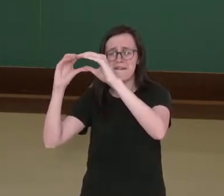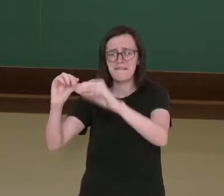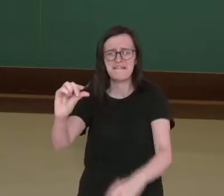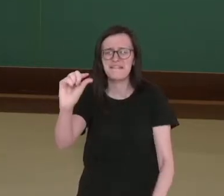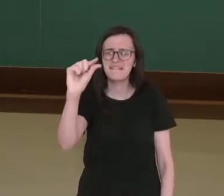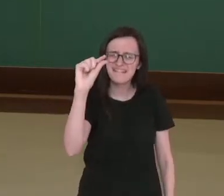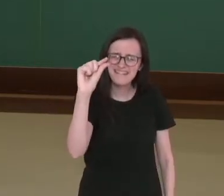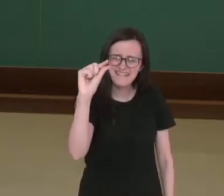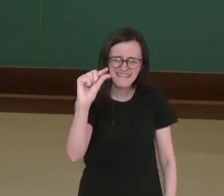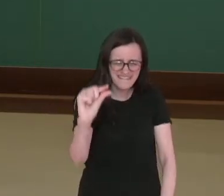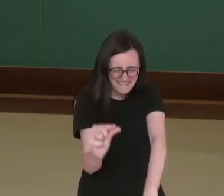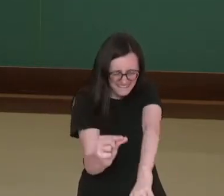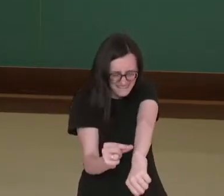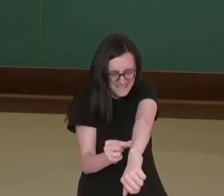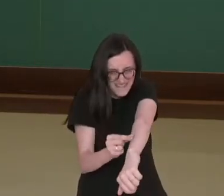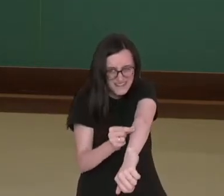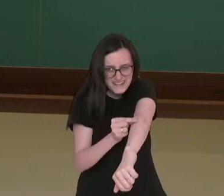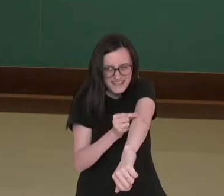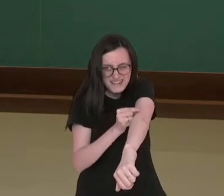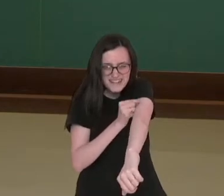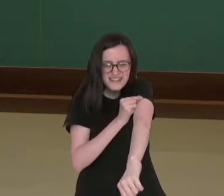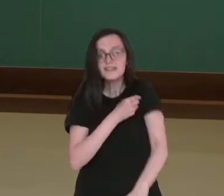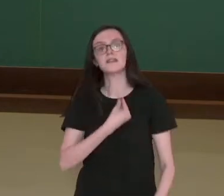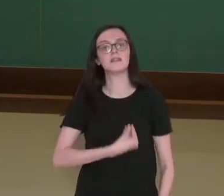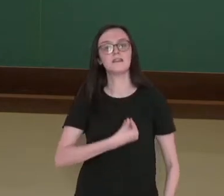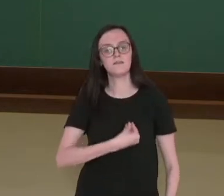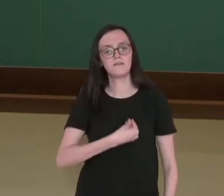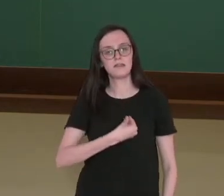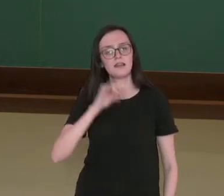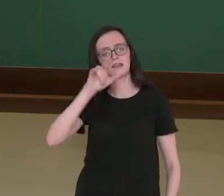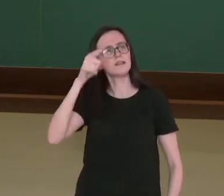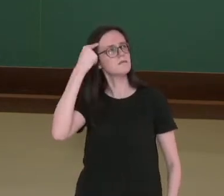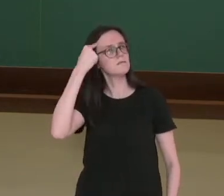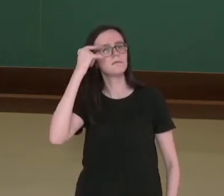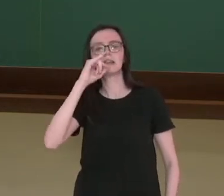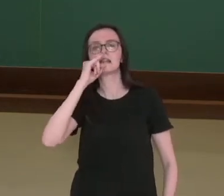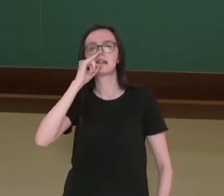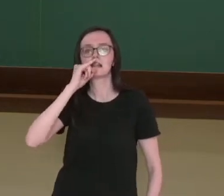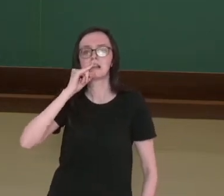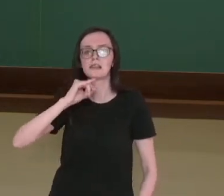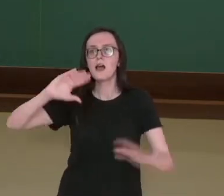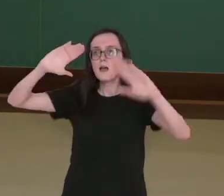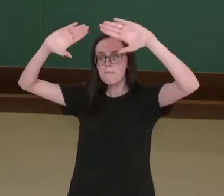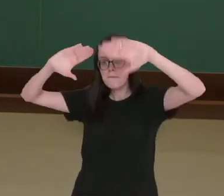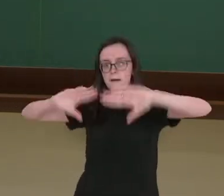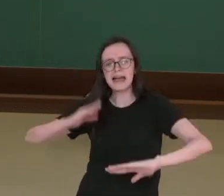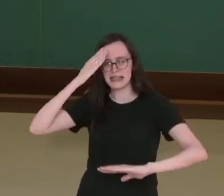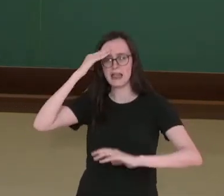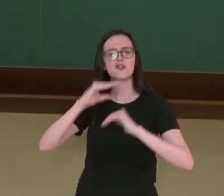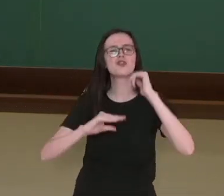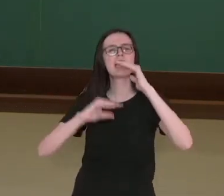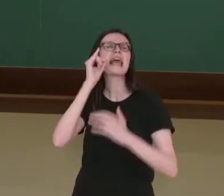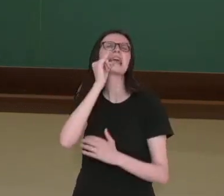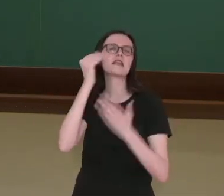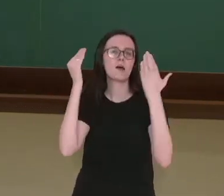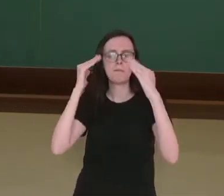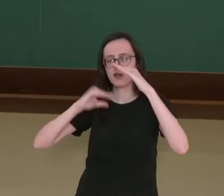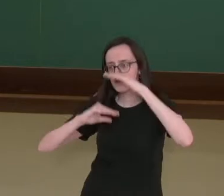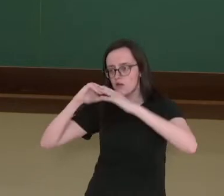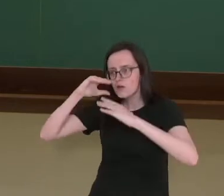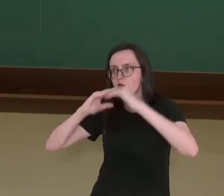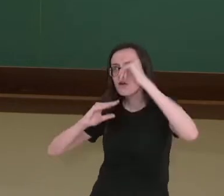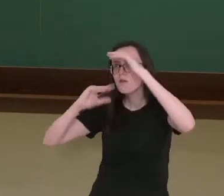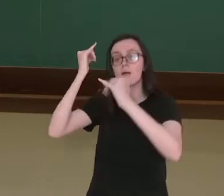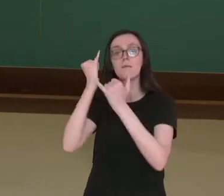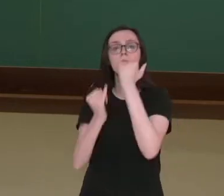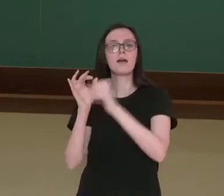estruturas vivas, as menores unidades. Então, se você pensar numa parede, os tijolinhos que compõem a parede seria como se fosse